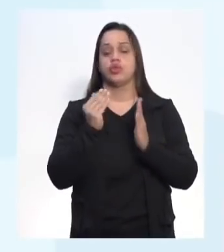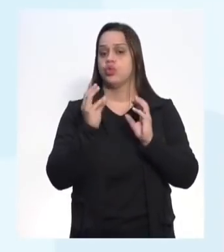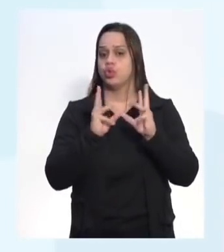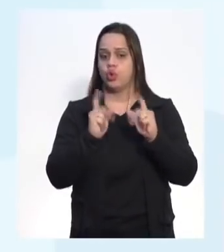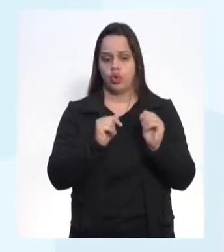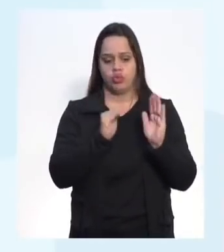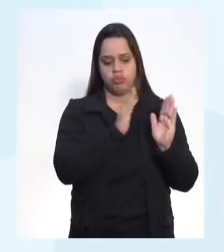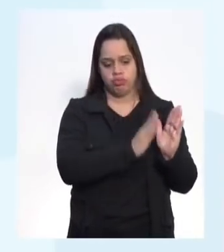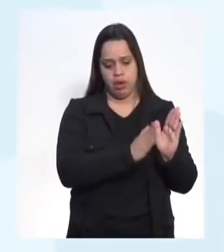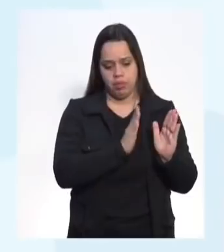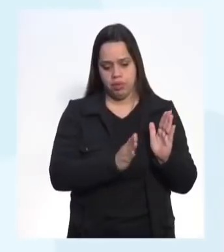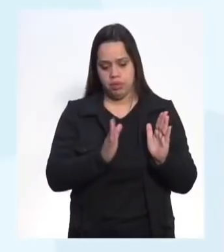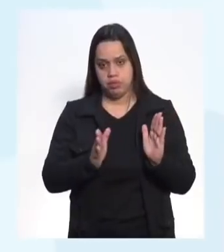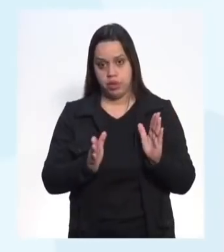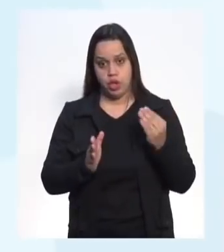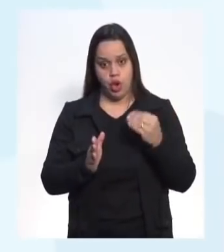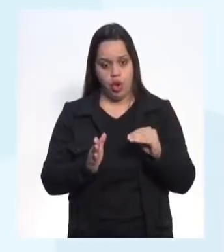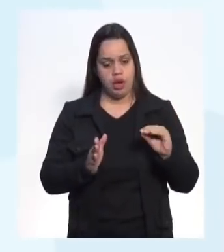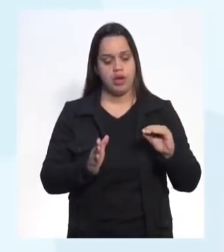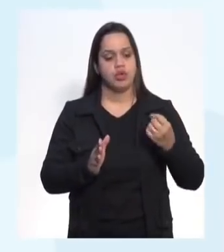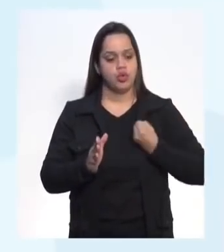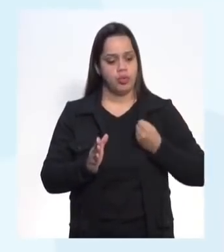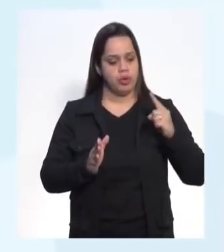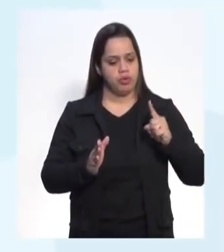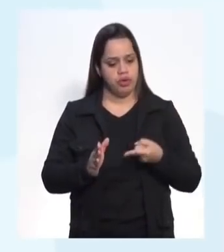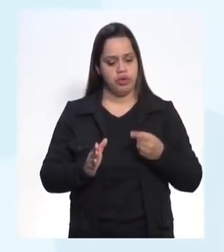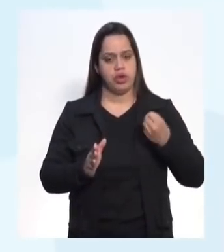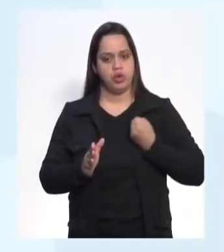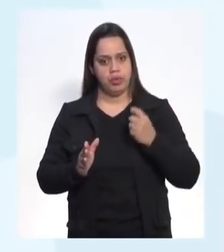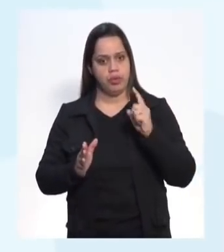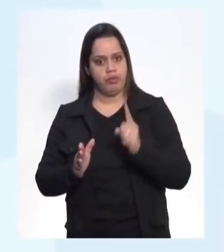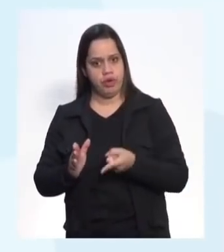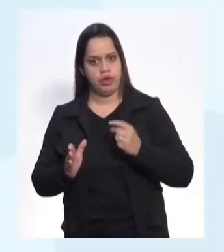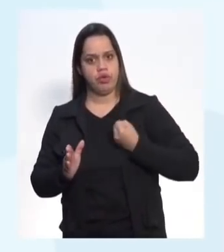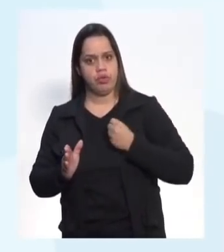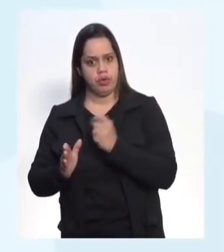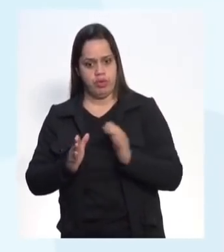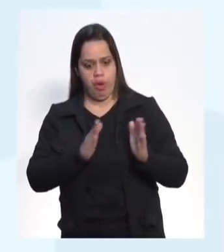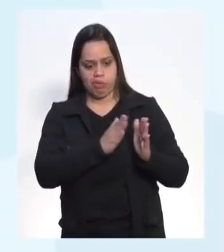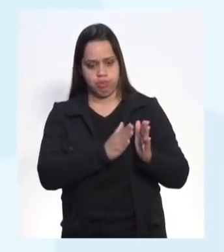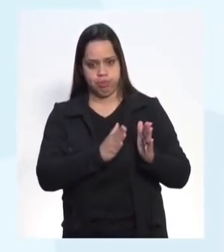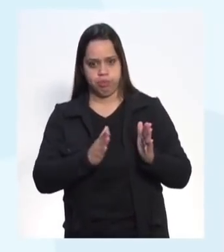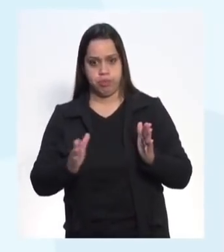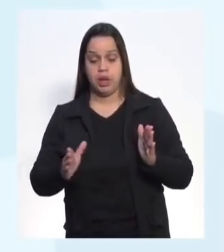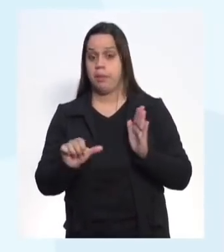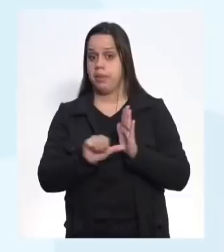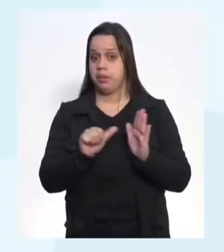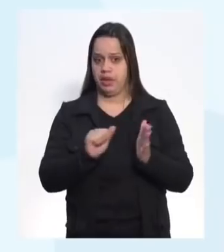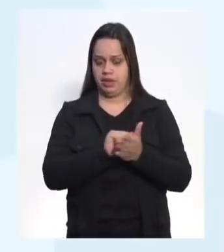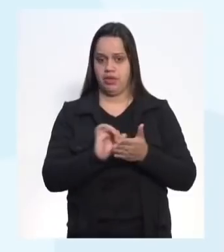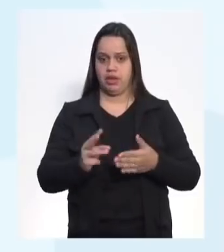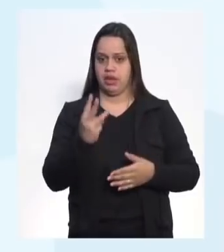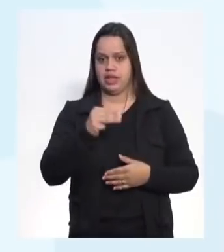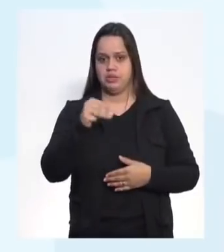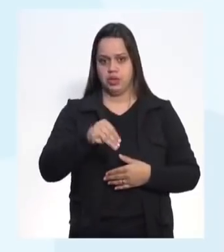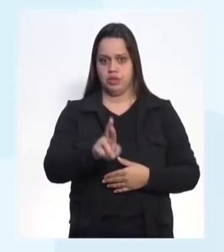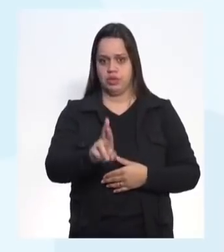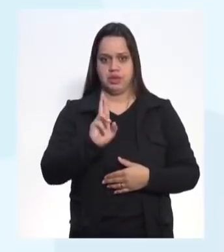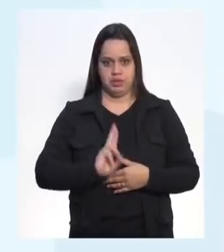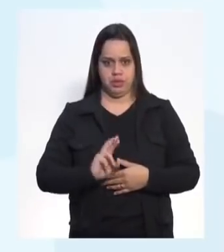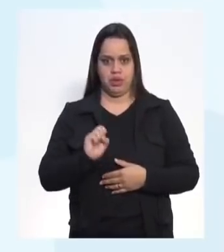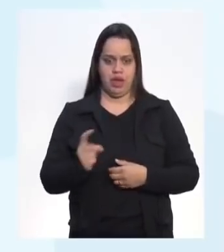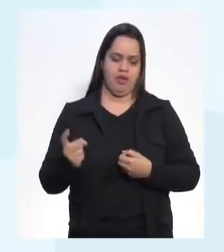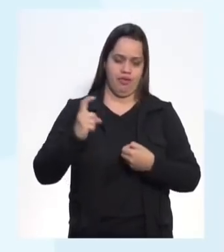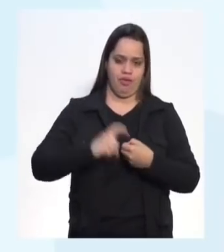números colocando vírgula, tá? Separando com vírgula, por favor. Primeira atividade aí, 3 minutinhos para vocês, a gente